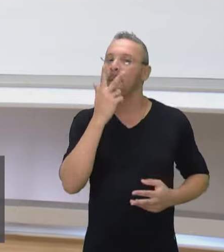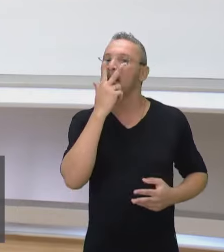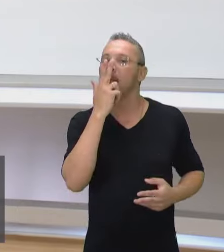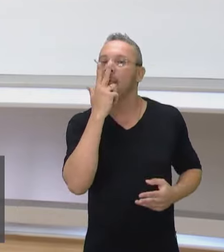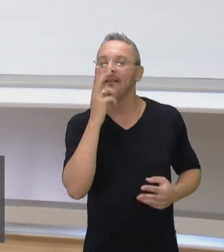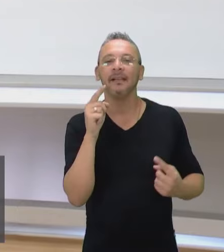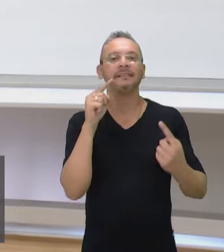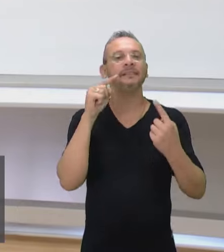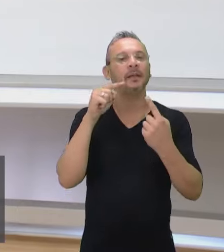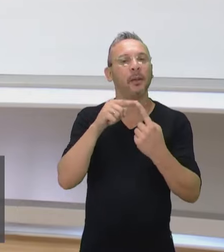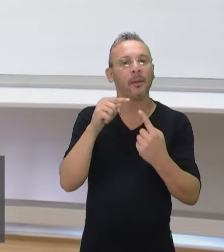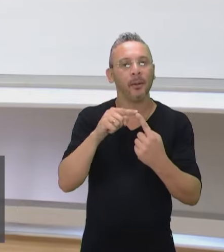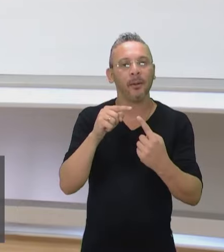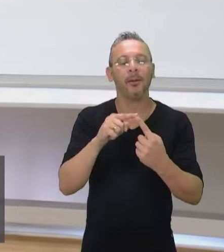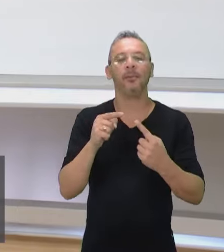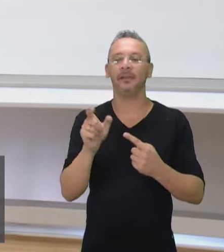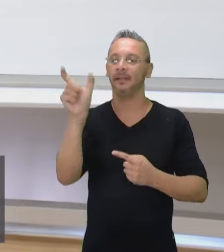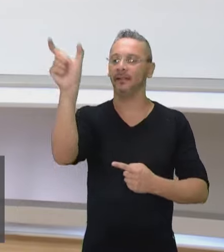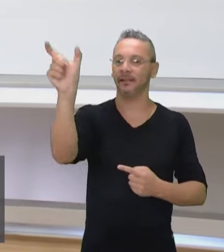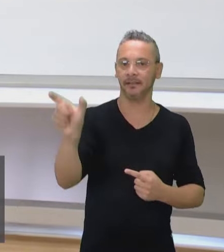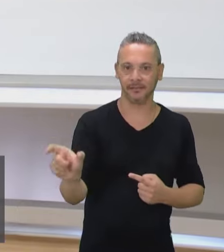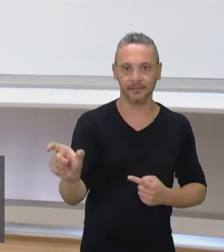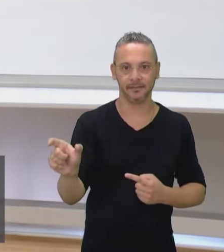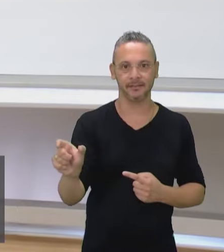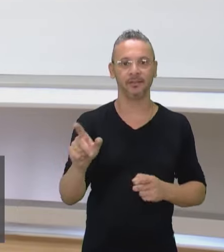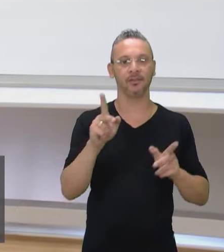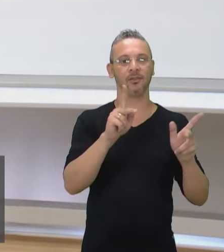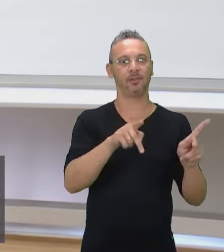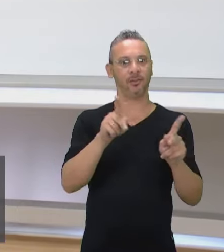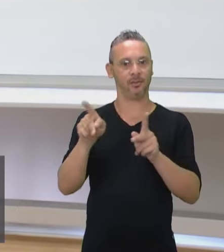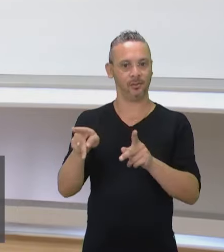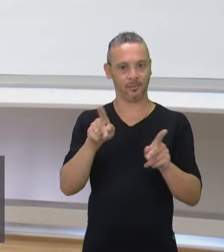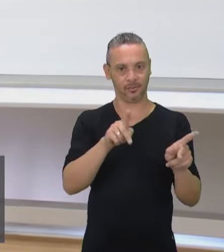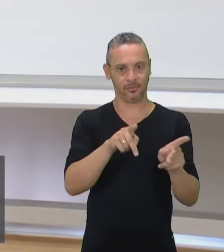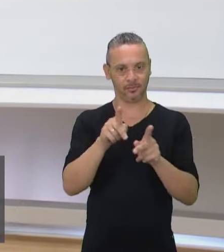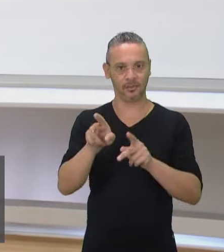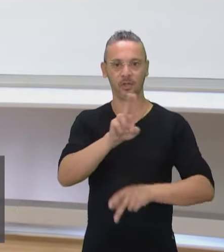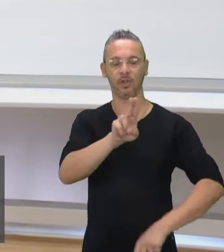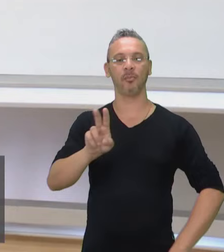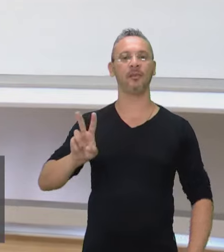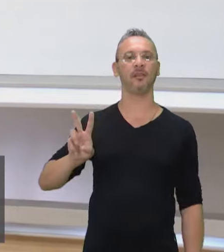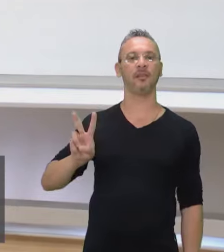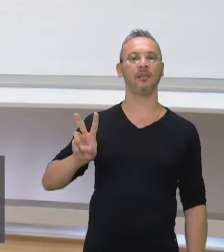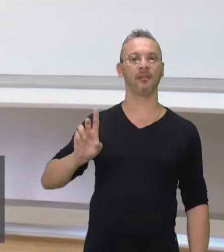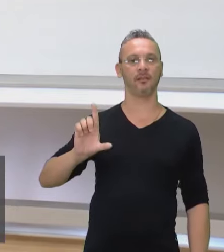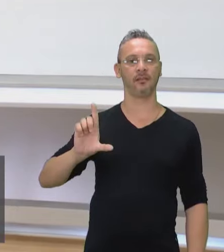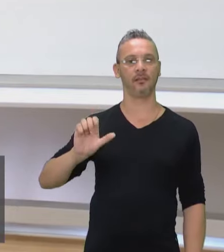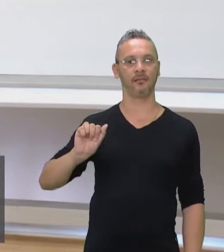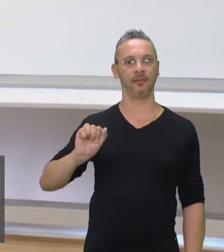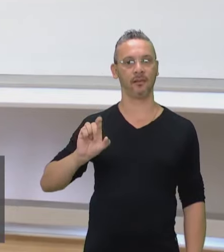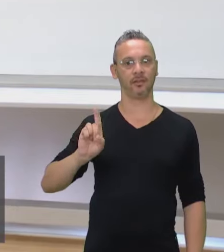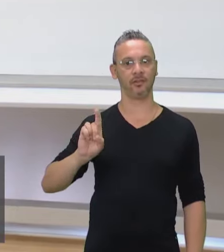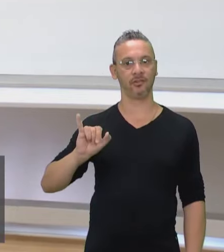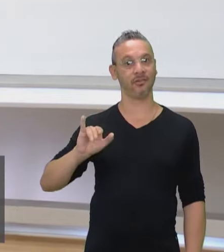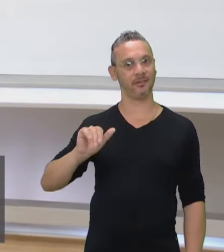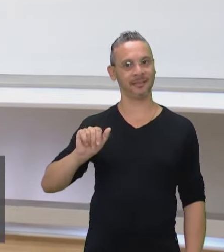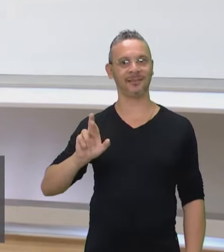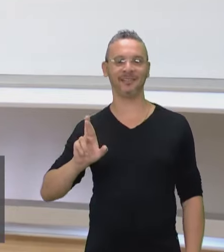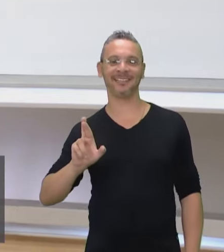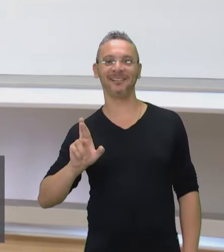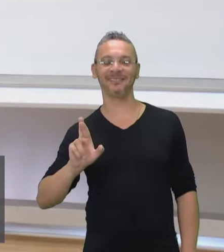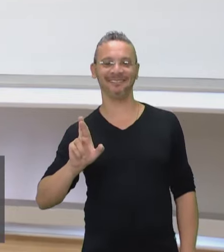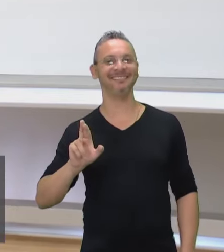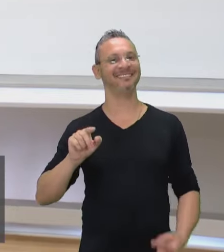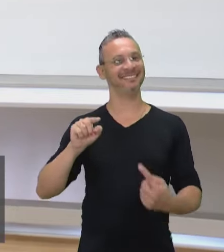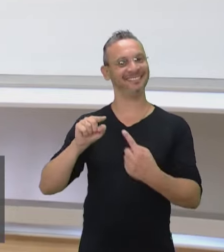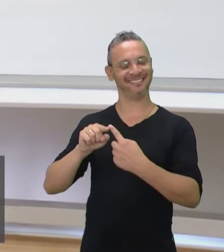bastante recorrente nessa figura pública que é o professor Vladimir Safatli. Ele sempre fala disso. Ele fala que, bom,